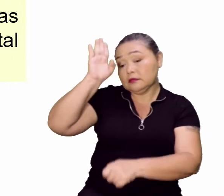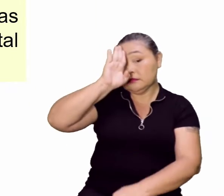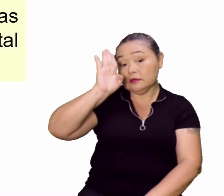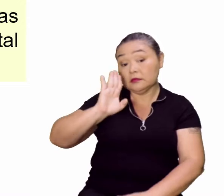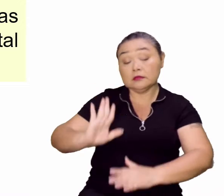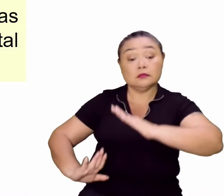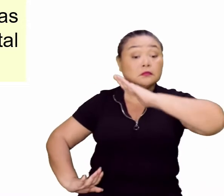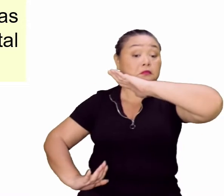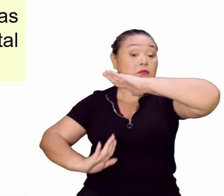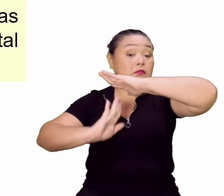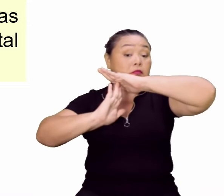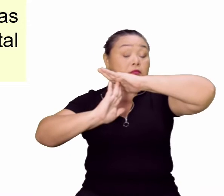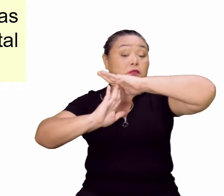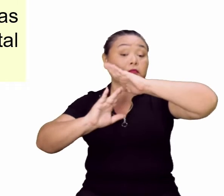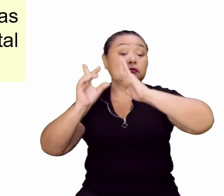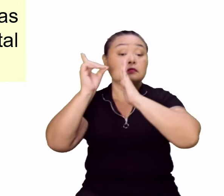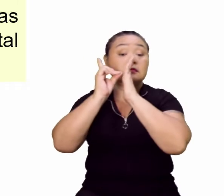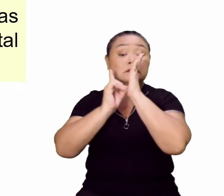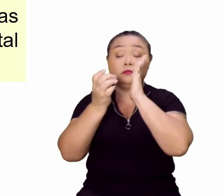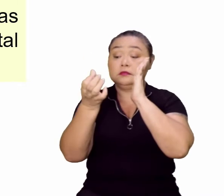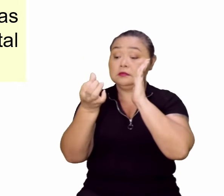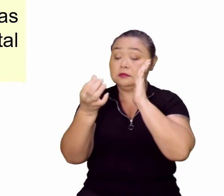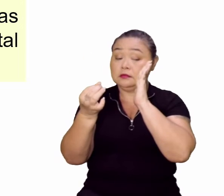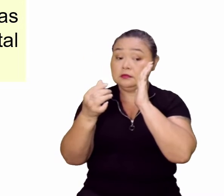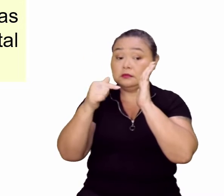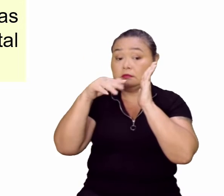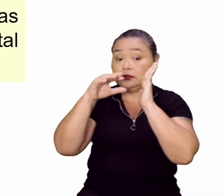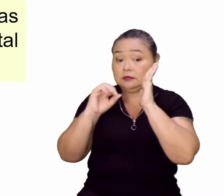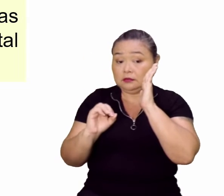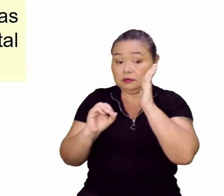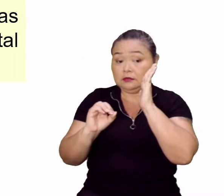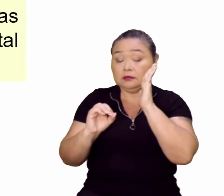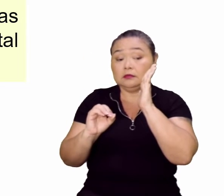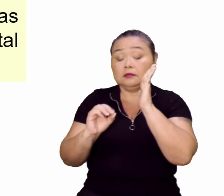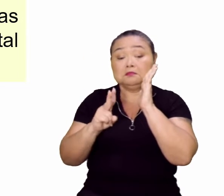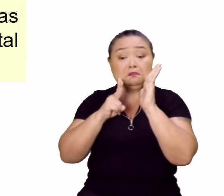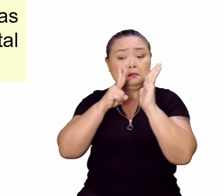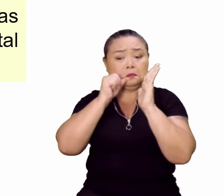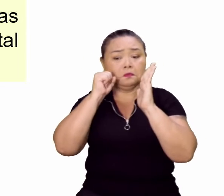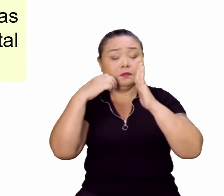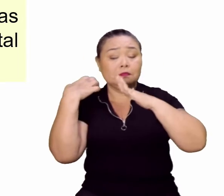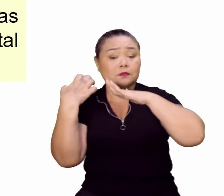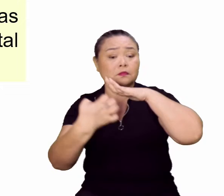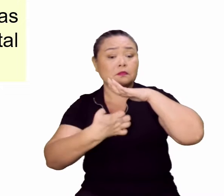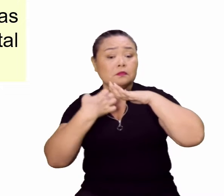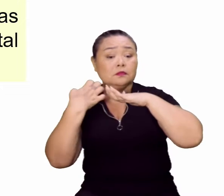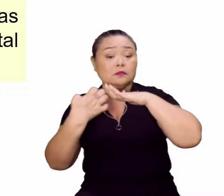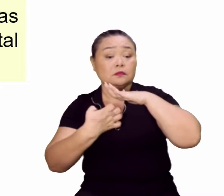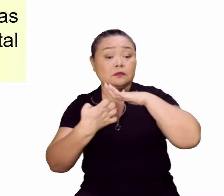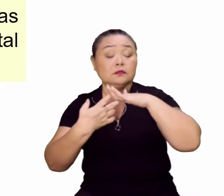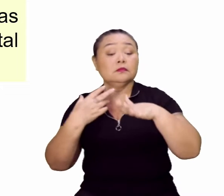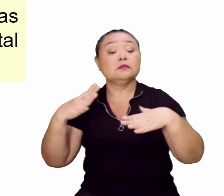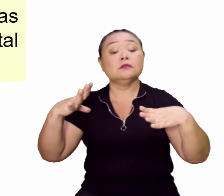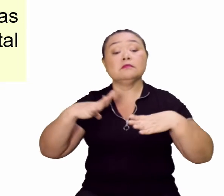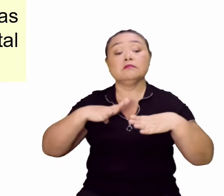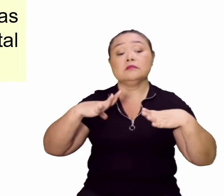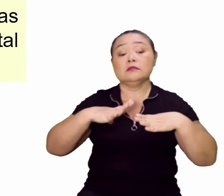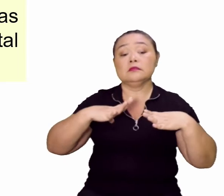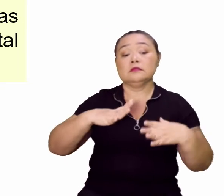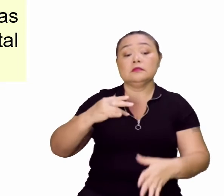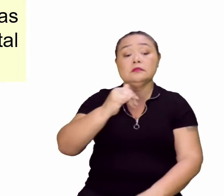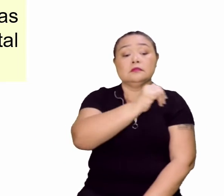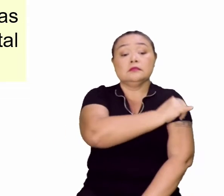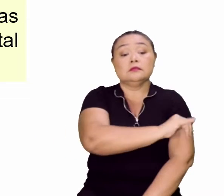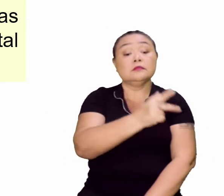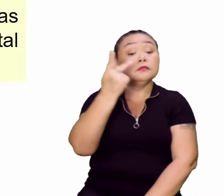teve seu ápice no ano ou na década de 60 e 70, com a intensa industrialização, especialmente